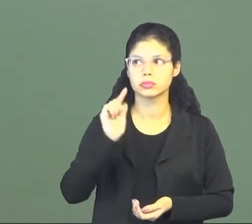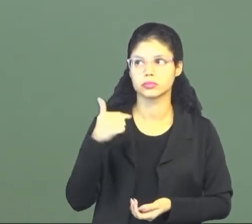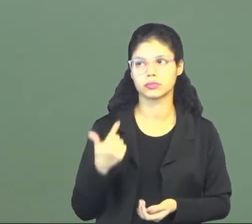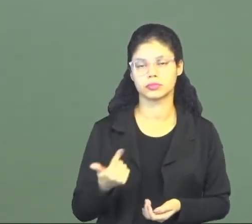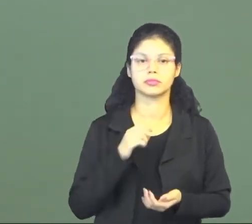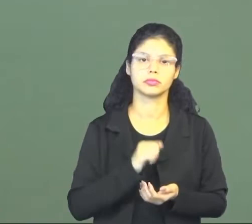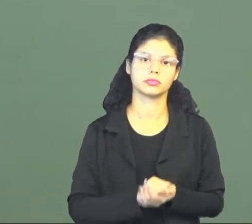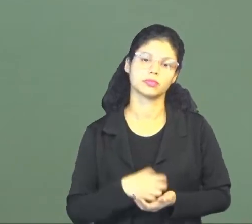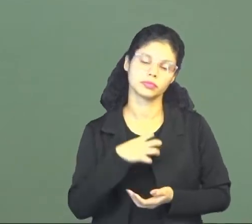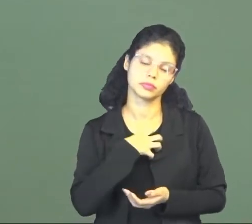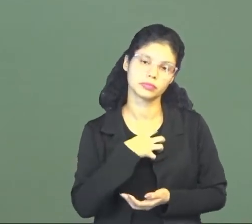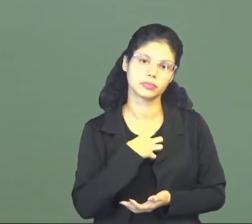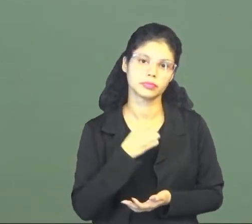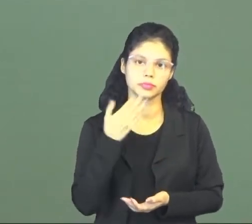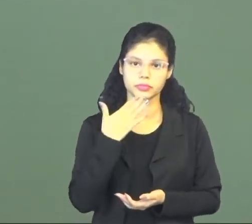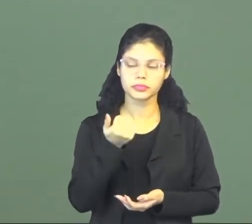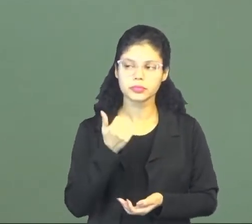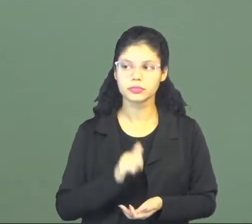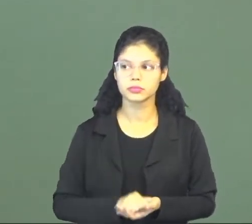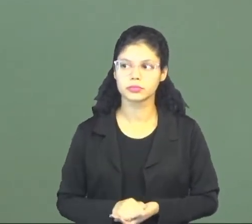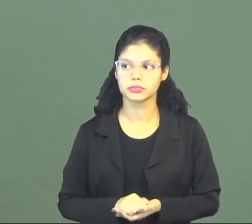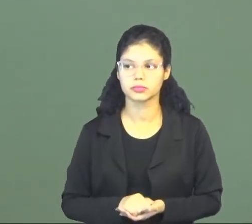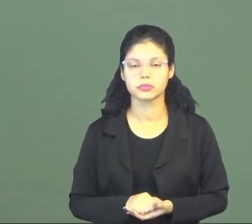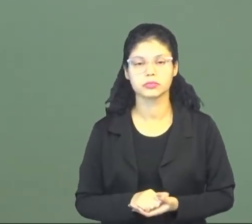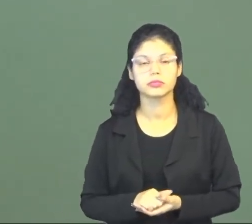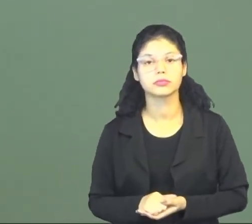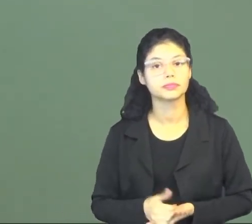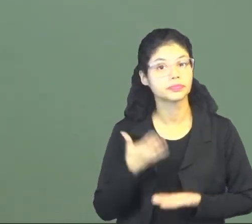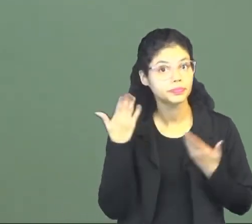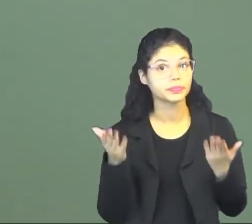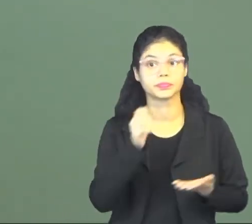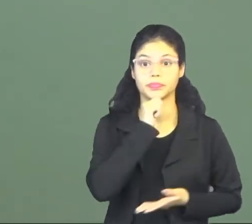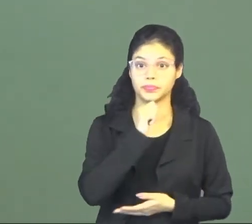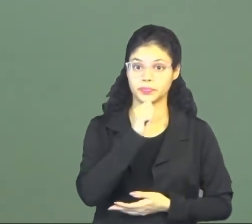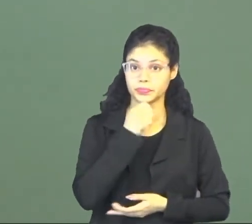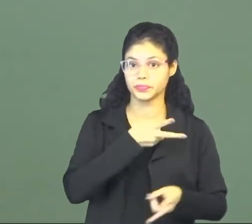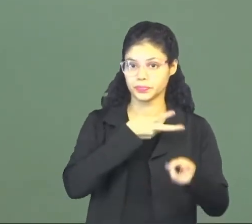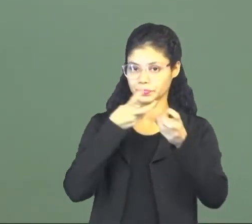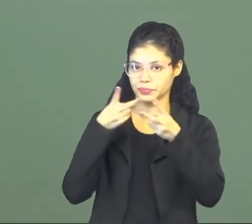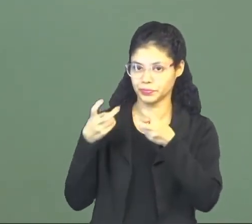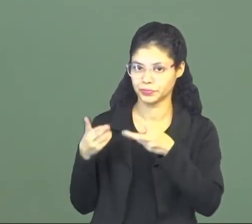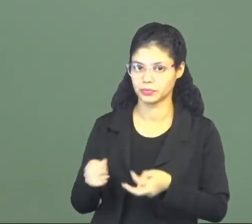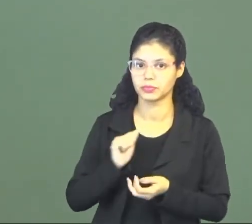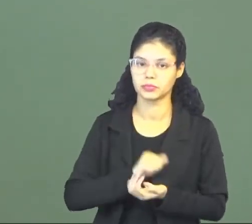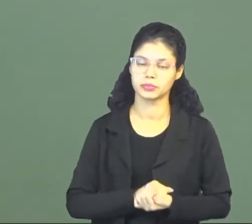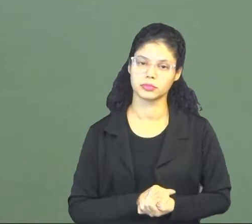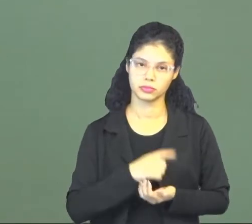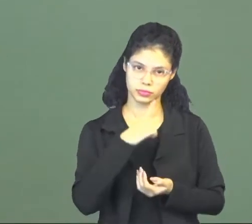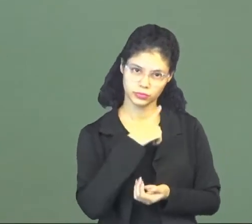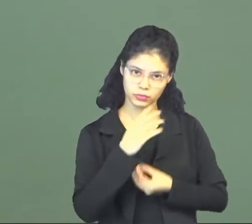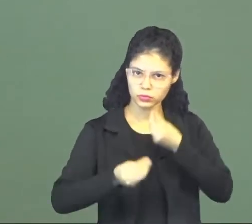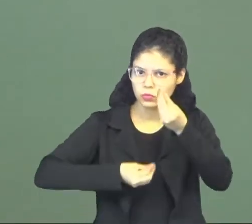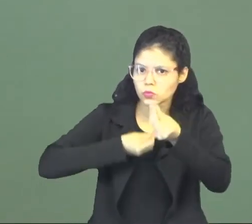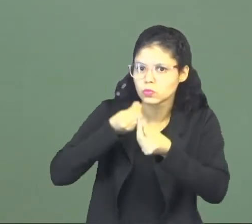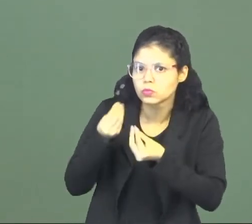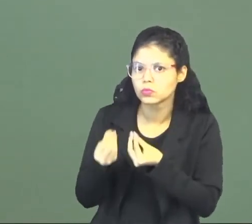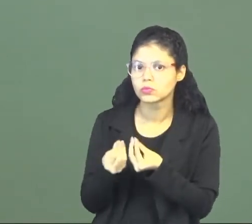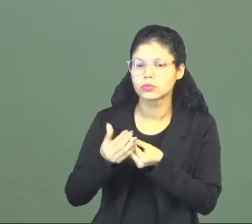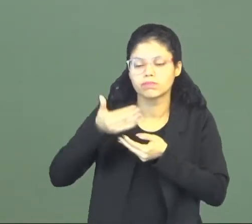num próximo momento, tranquilo? Aí a gente consegue observar, tá, gente, como